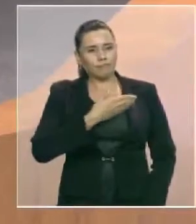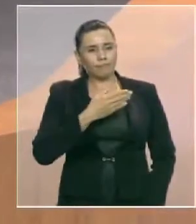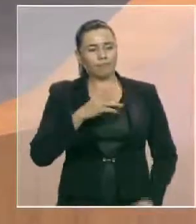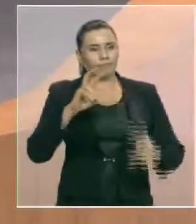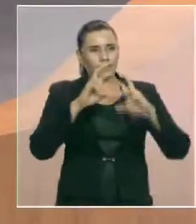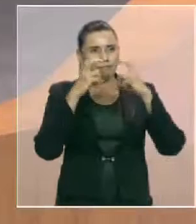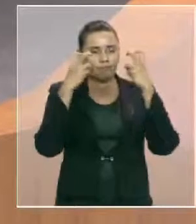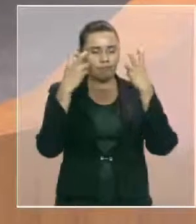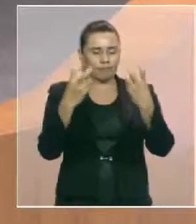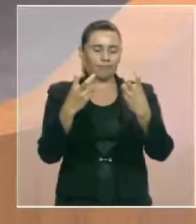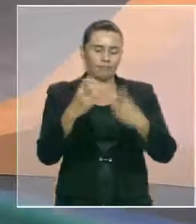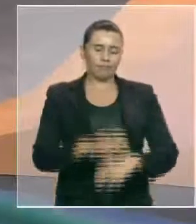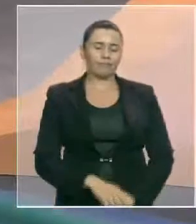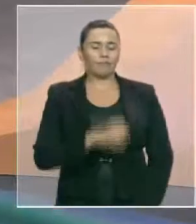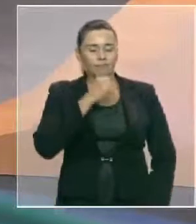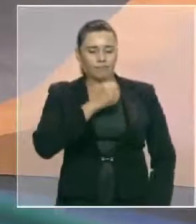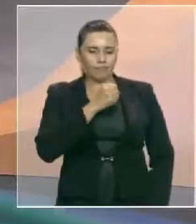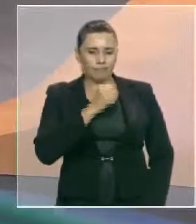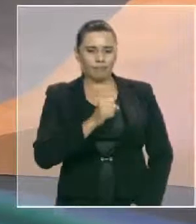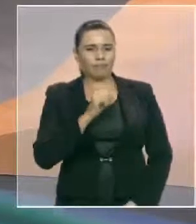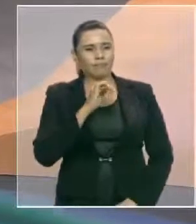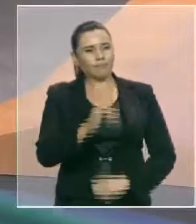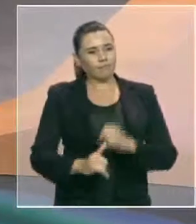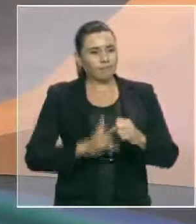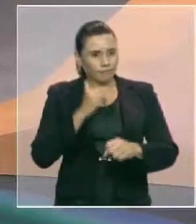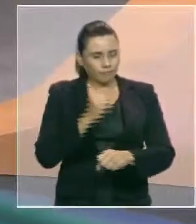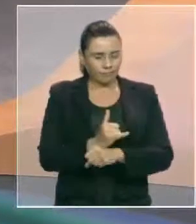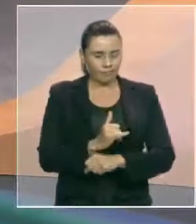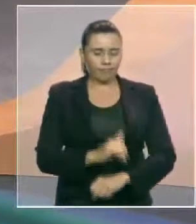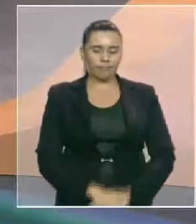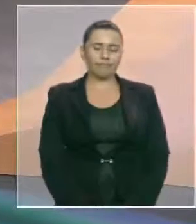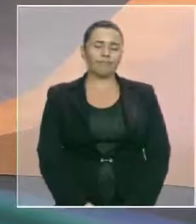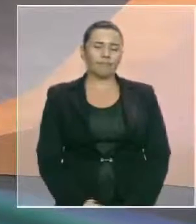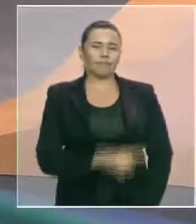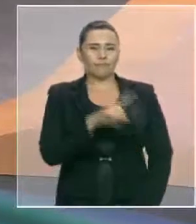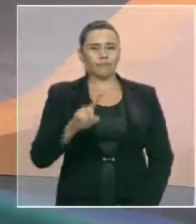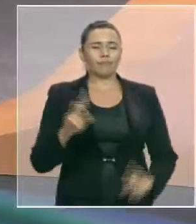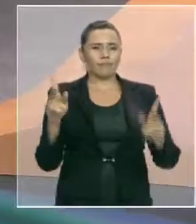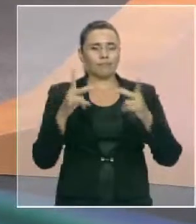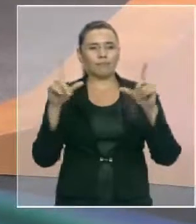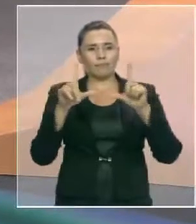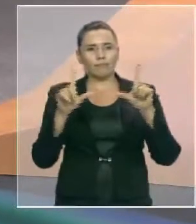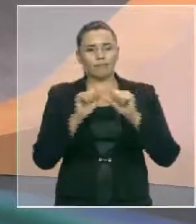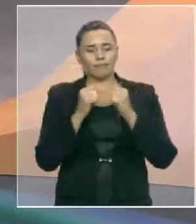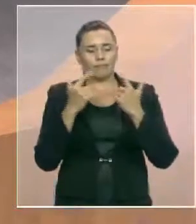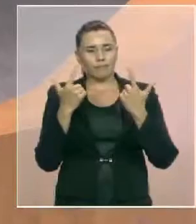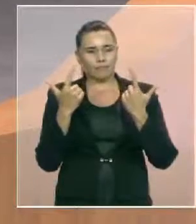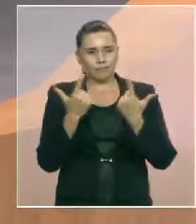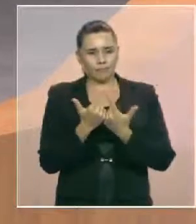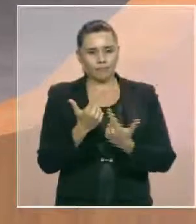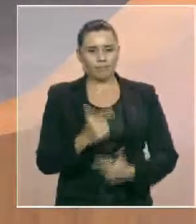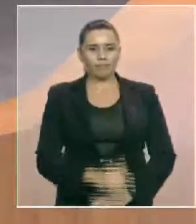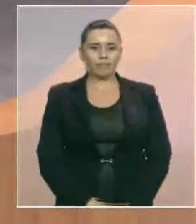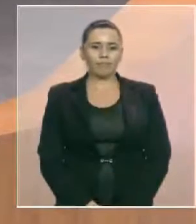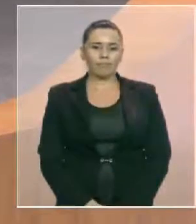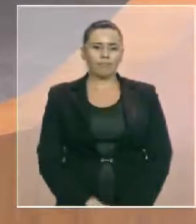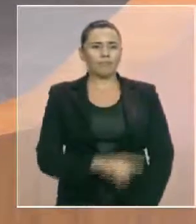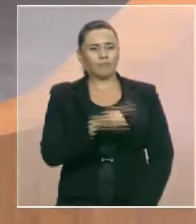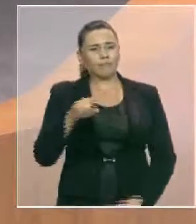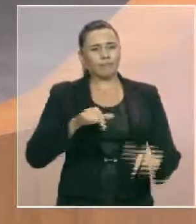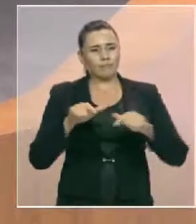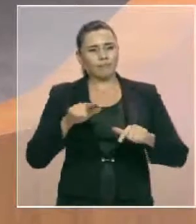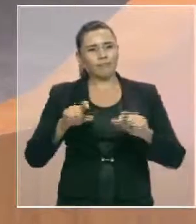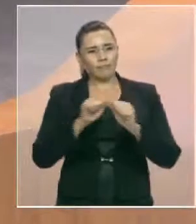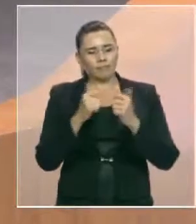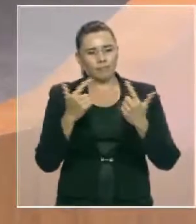imprensa, internautas, telespectadores da TV Assembleia, servidores desta casa, senhoras e